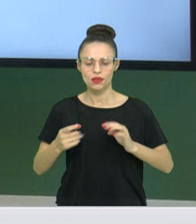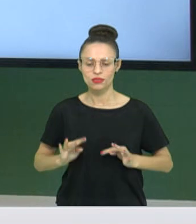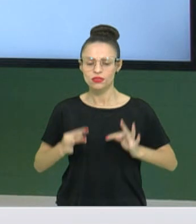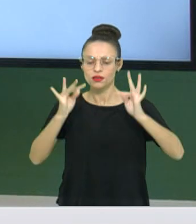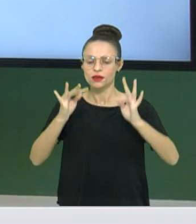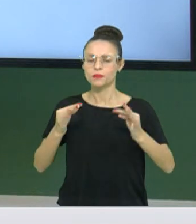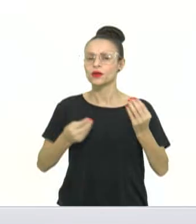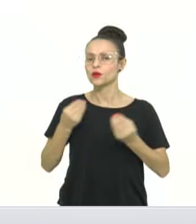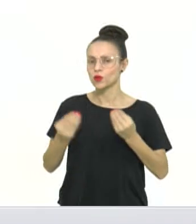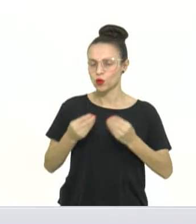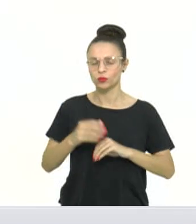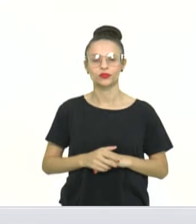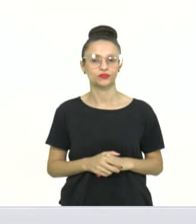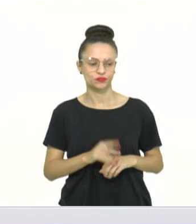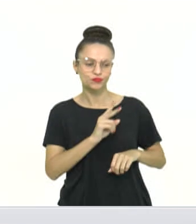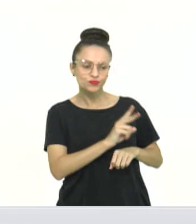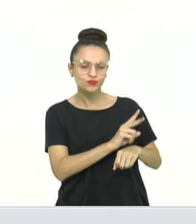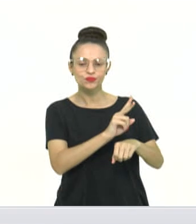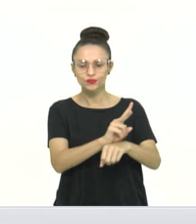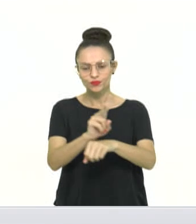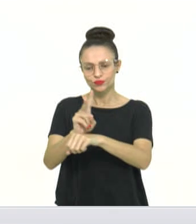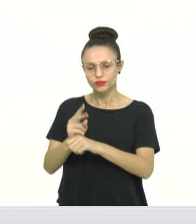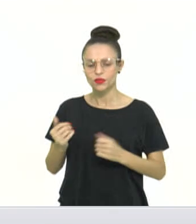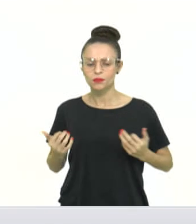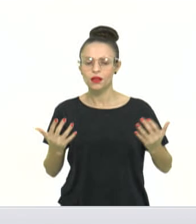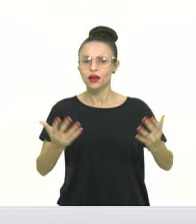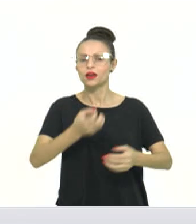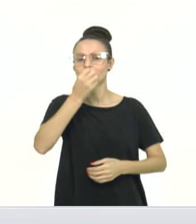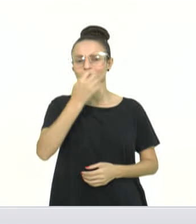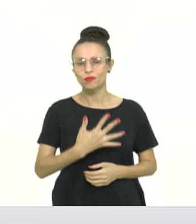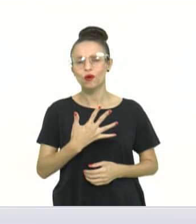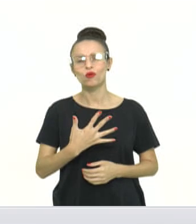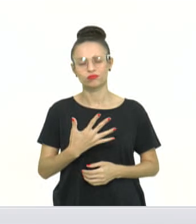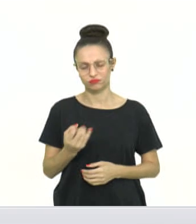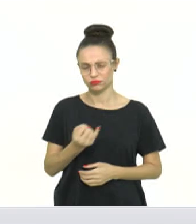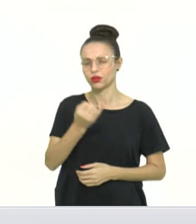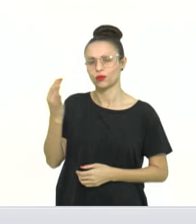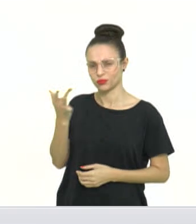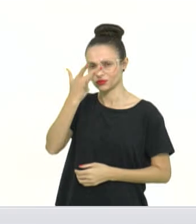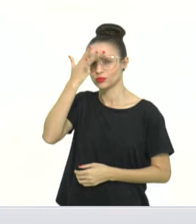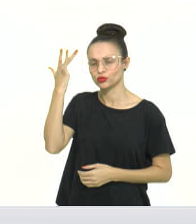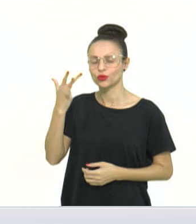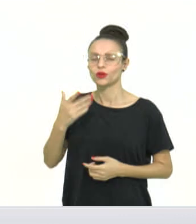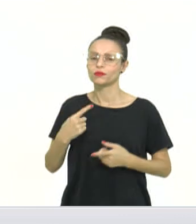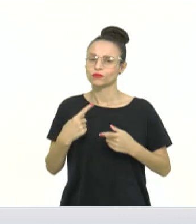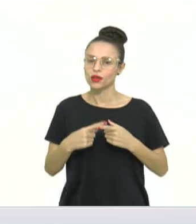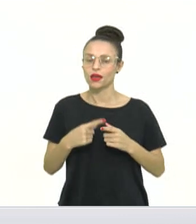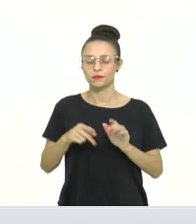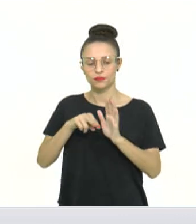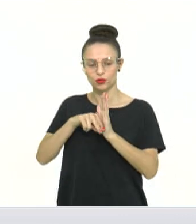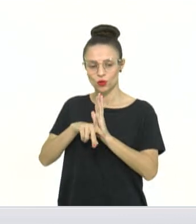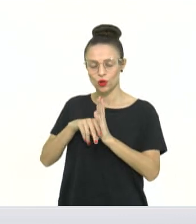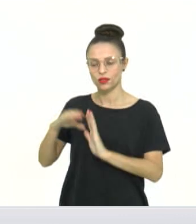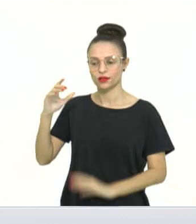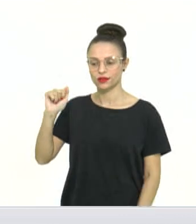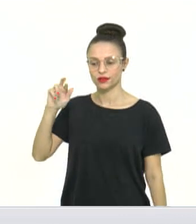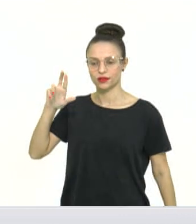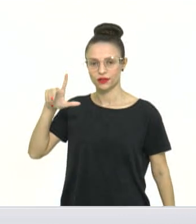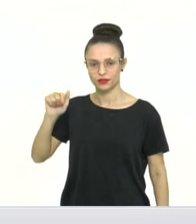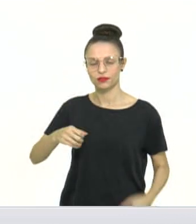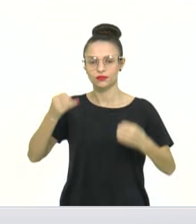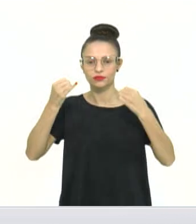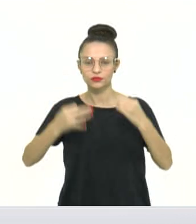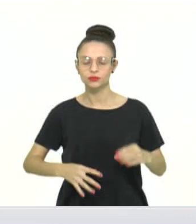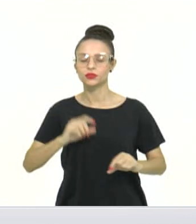terapia? Cultivar as plantas pode ser terapêutico para muitas pessoas. Para a bióloga Carla Miller,